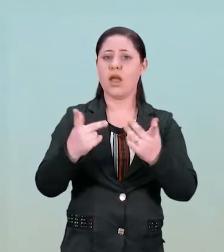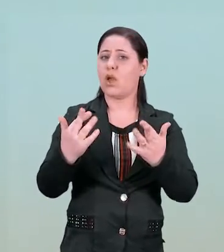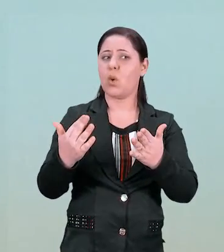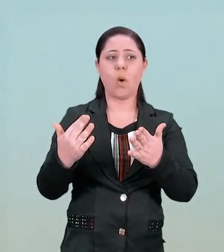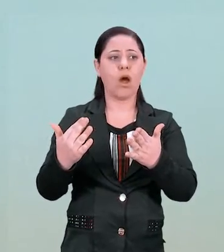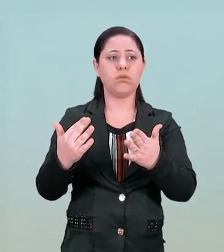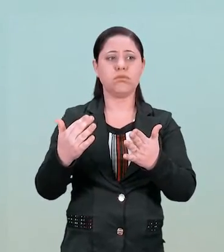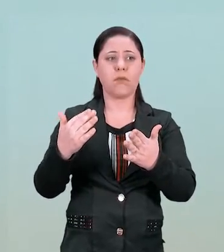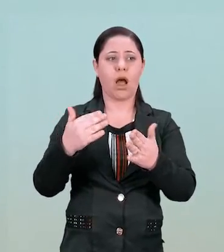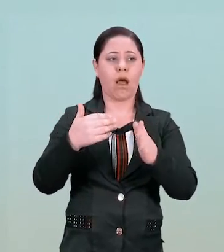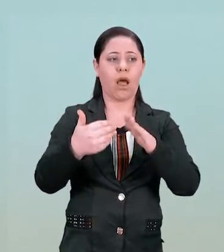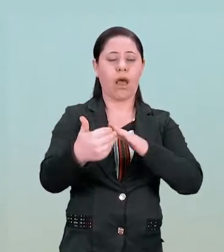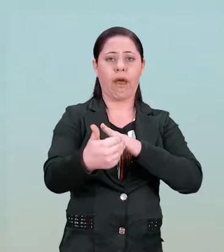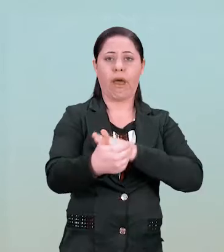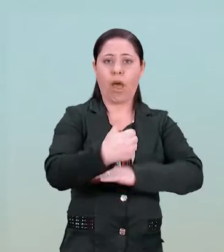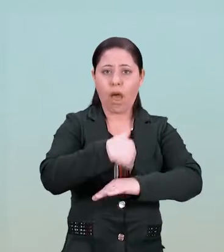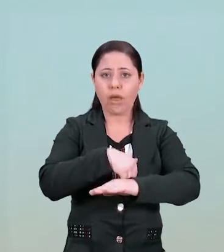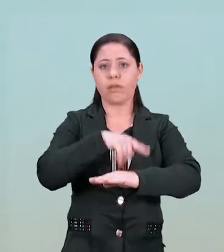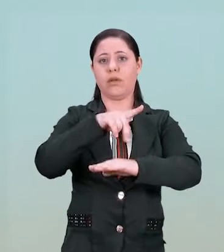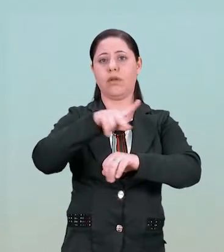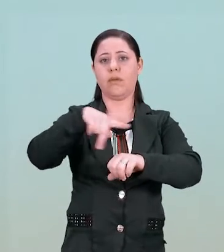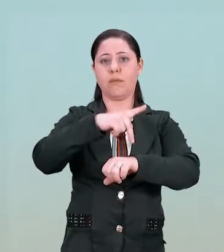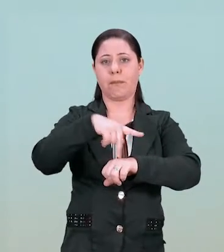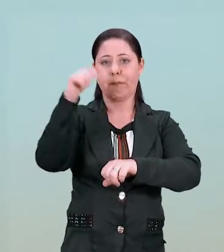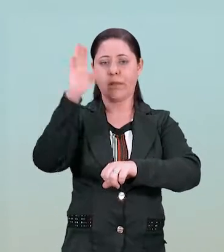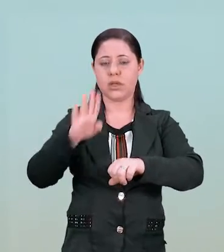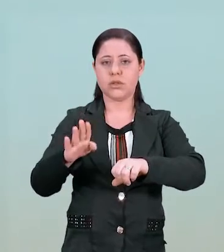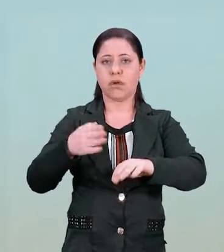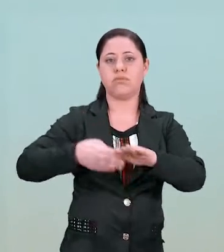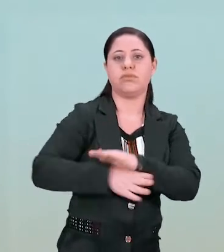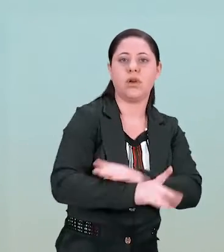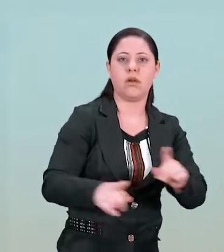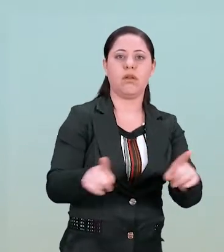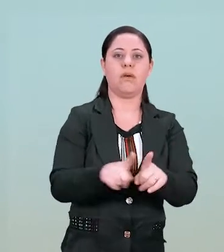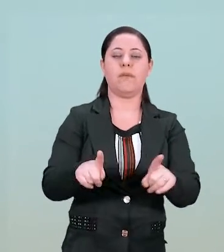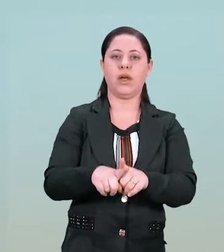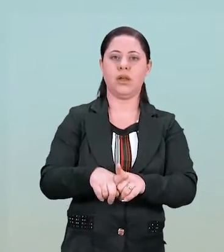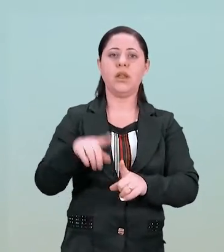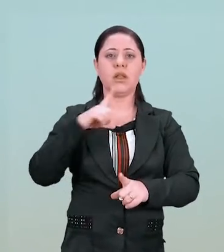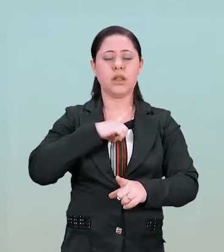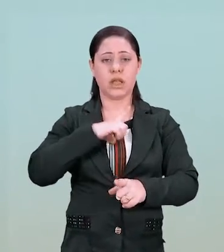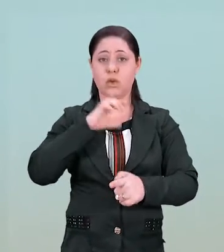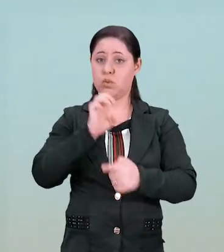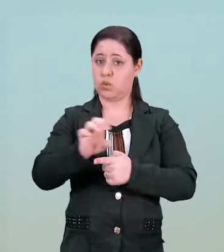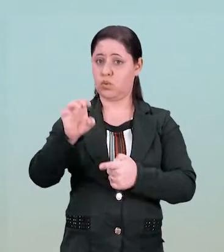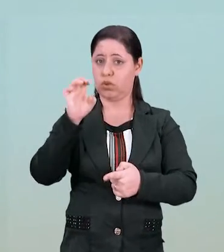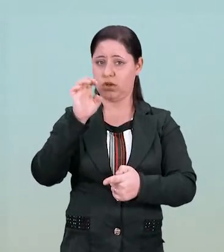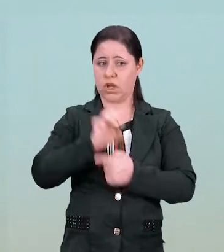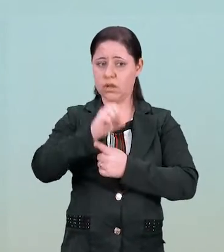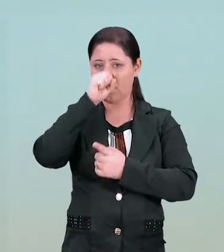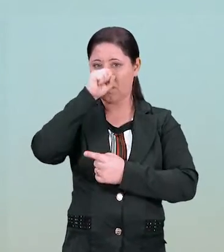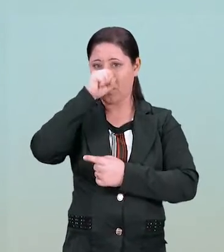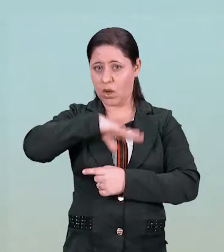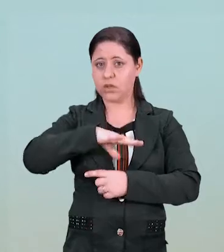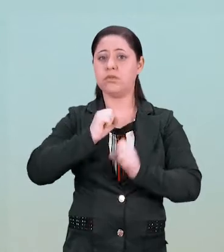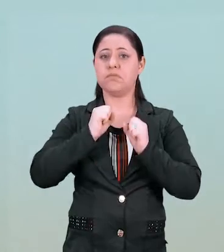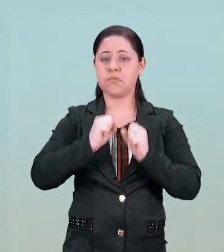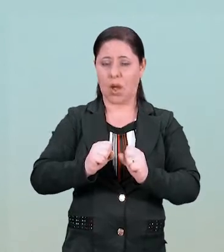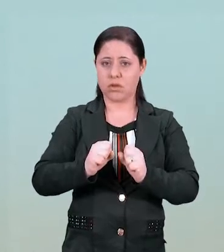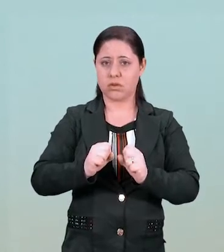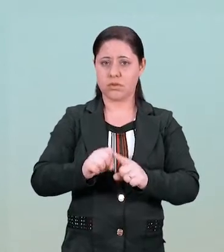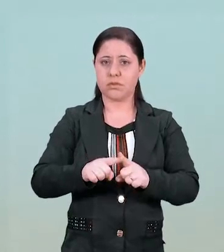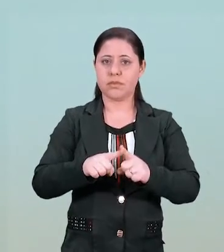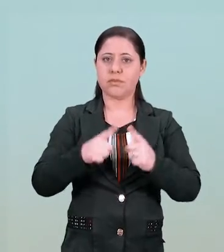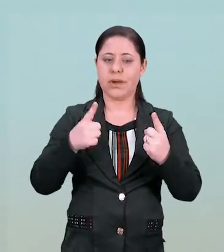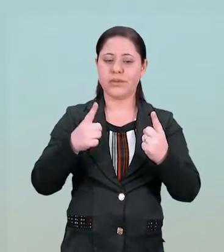do descaminho, nós temos todos os ingredientes para sermos um estado muito violento. Todavia,